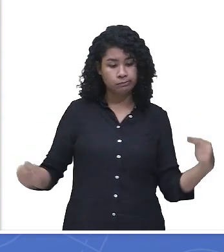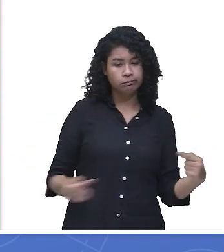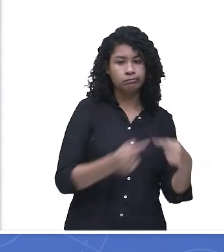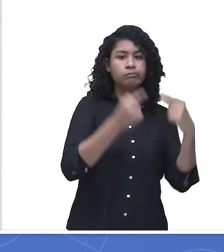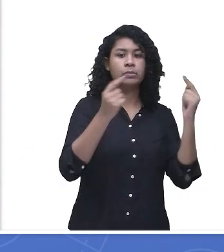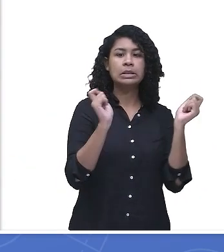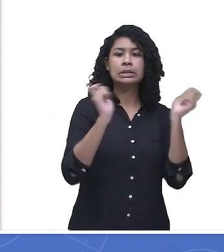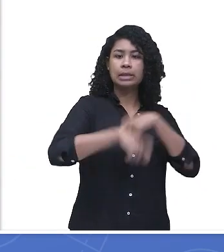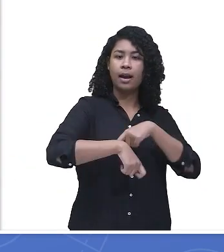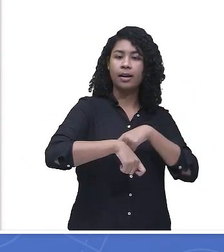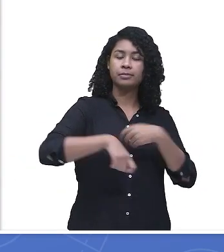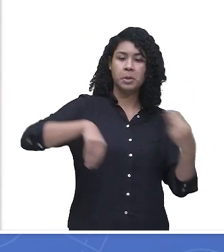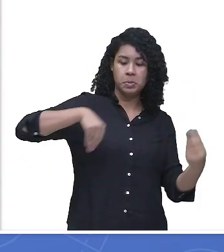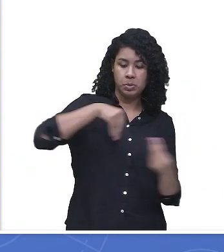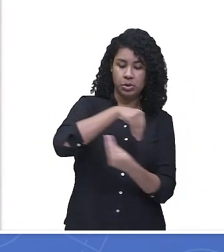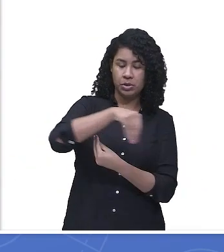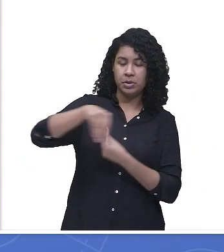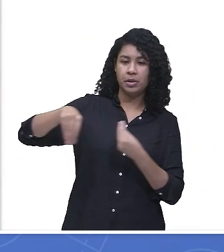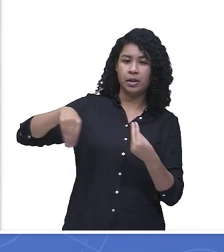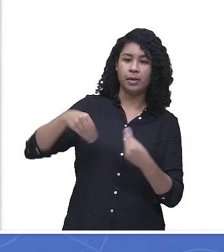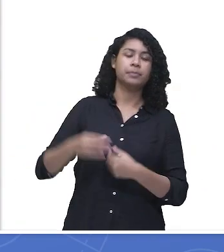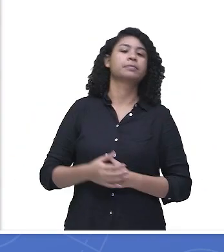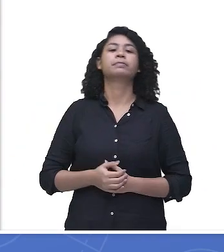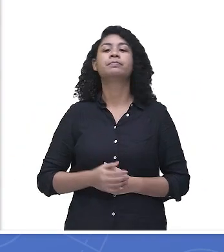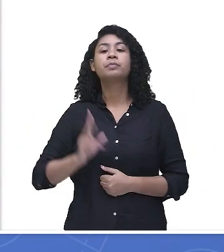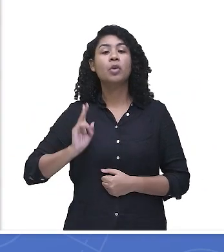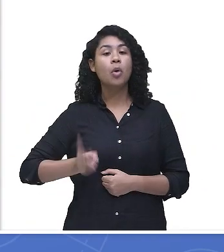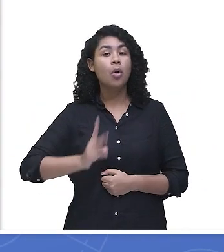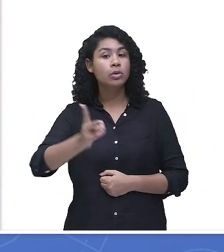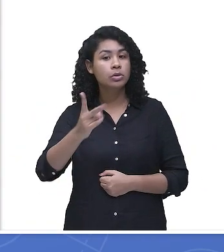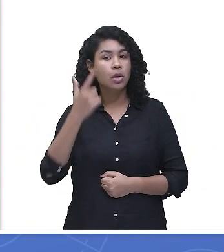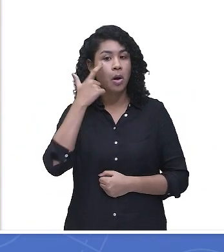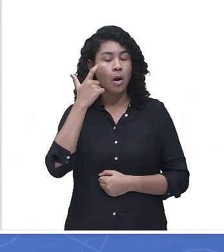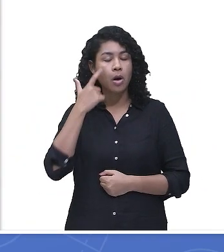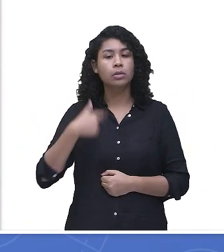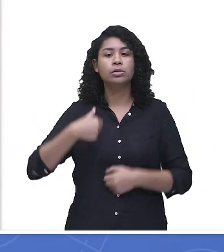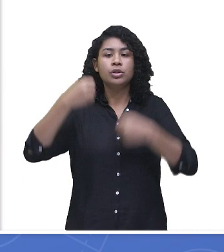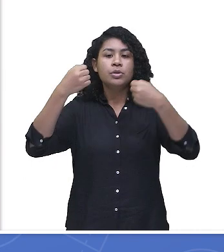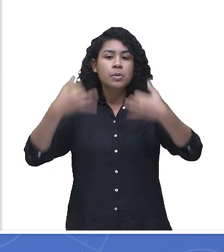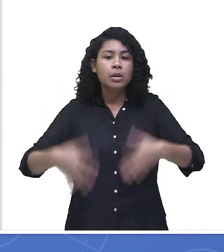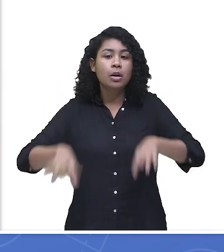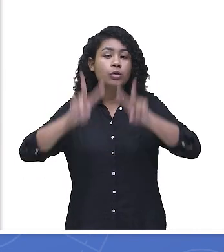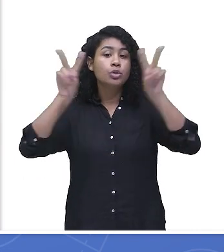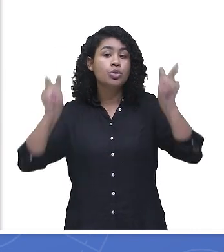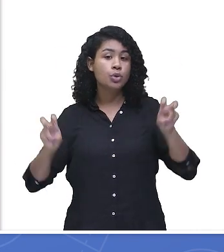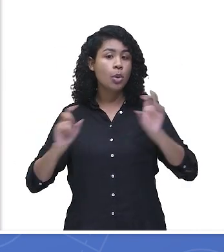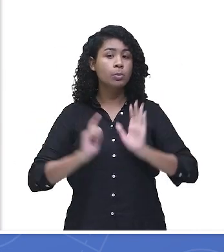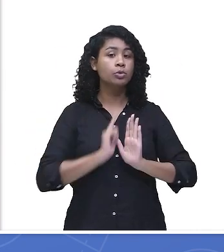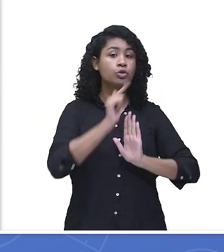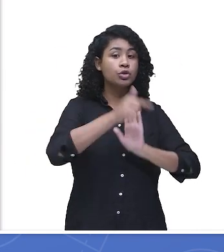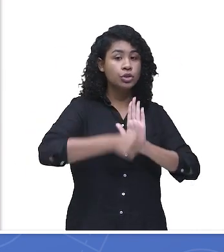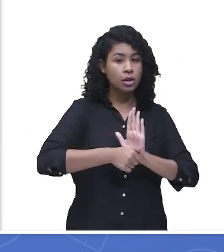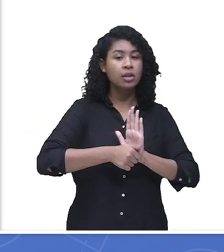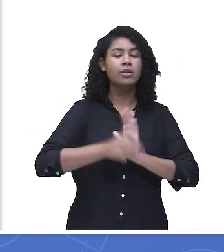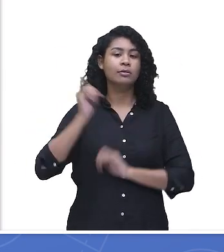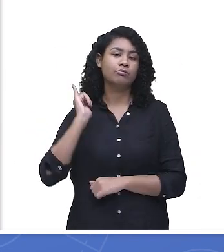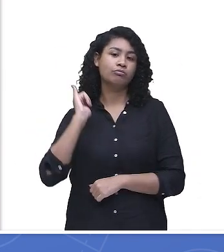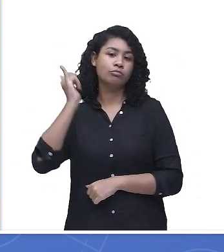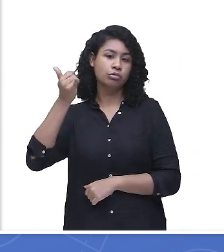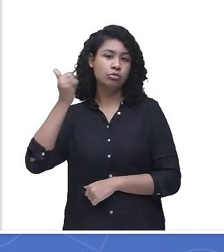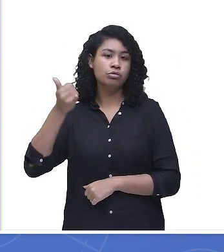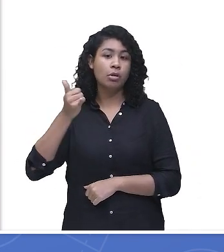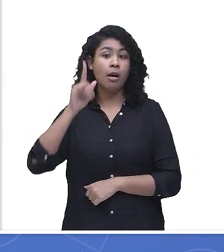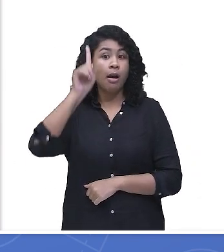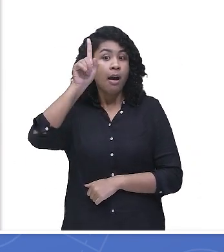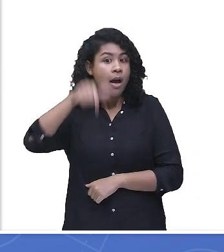certo? Vamos na sequência? Percebam, gente, que nós estamos falando de um gênero narrativo, a